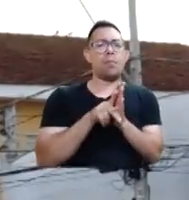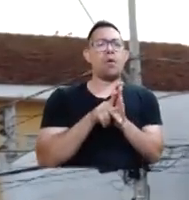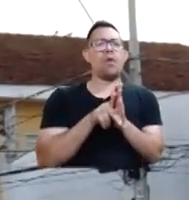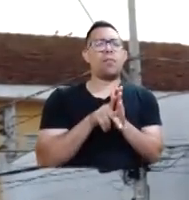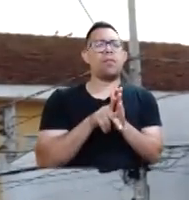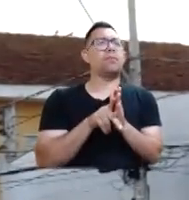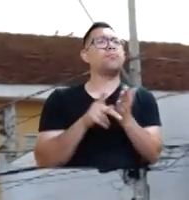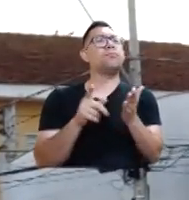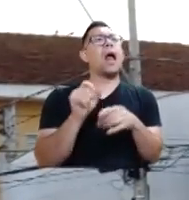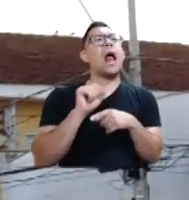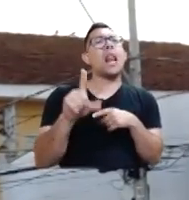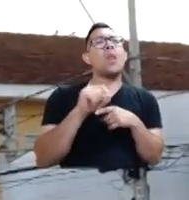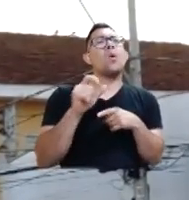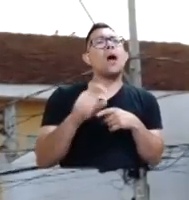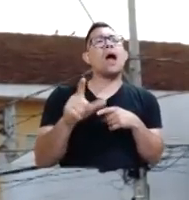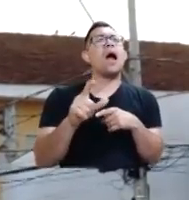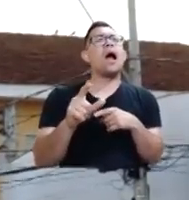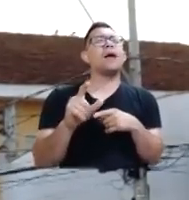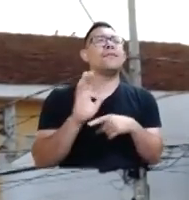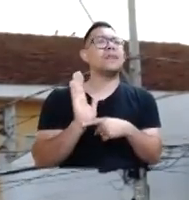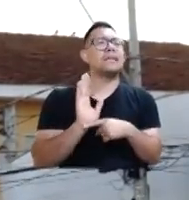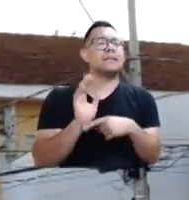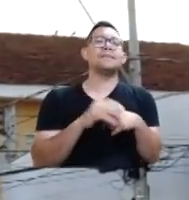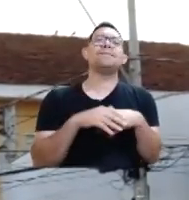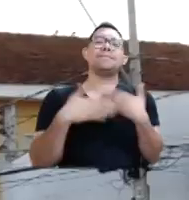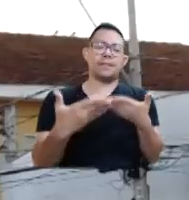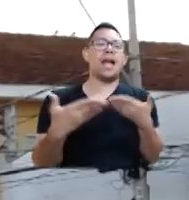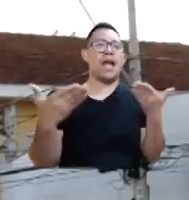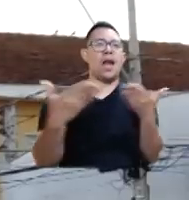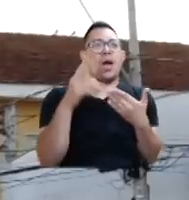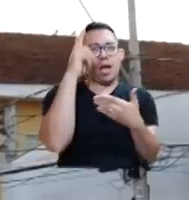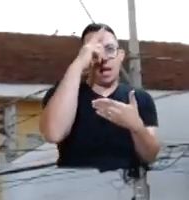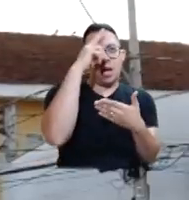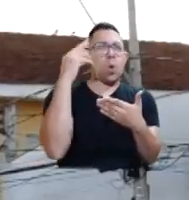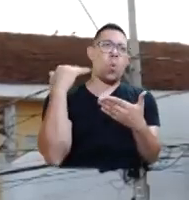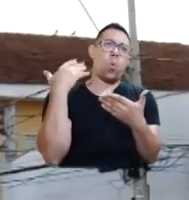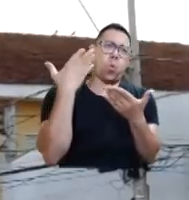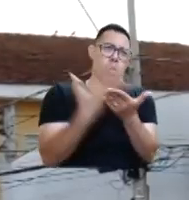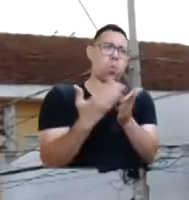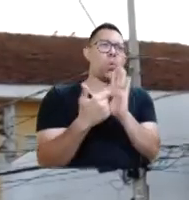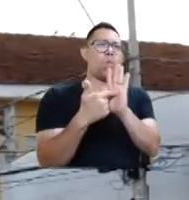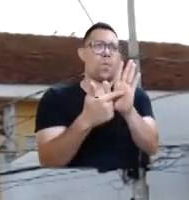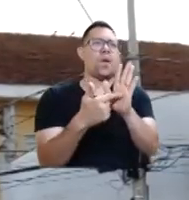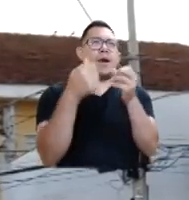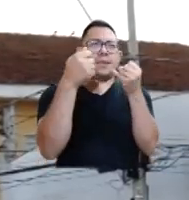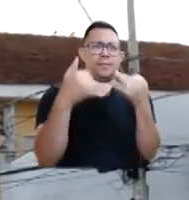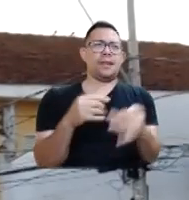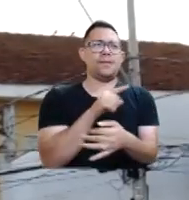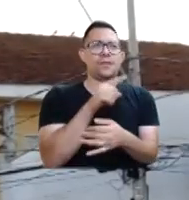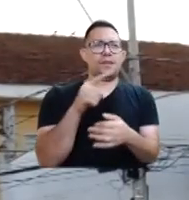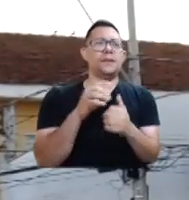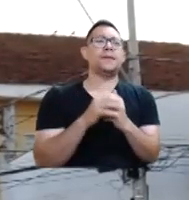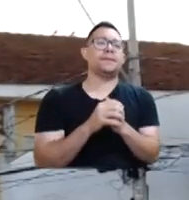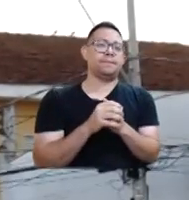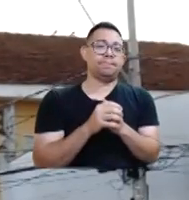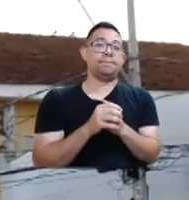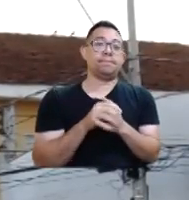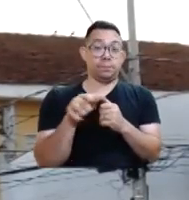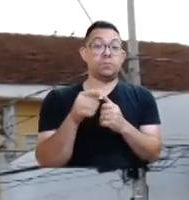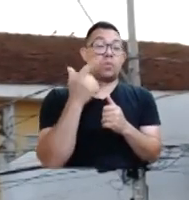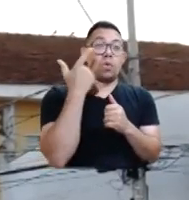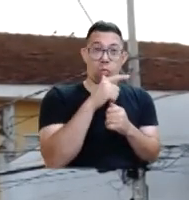história? Bem, vamos falar muito disso, mas já podemos adiantar que ela acompanhou cada